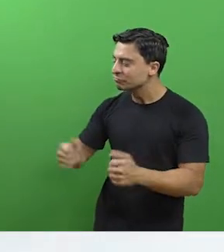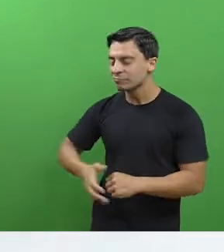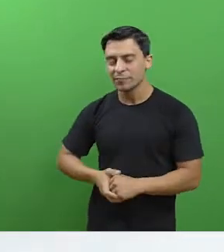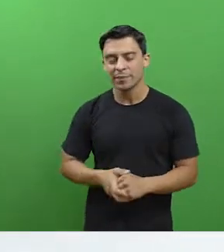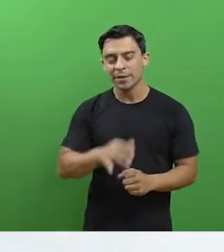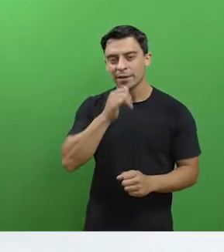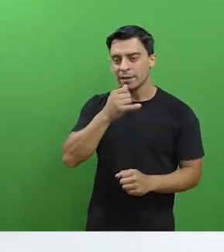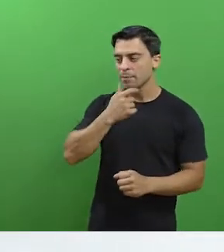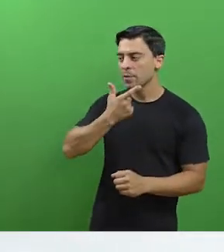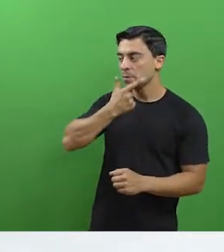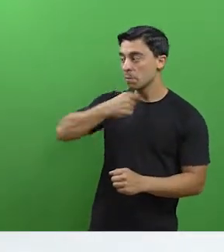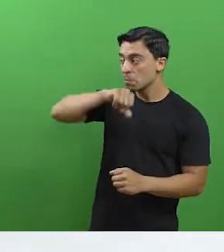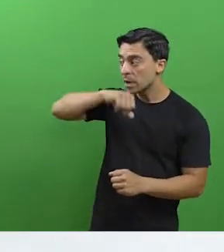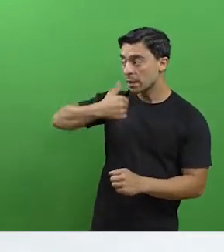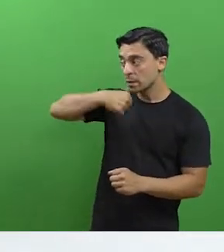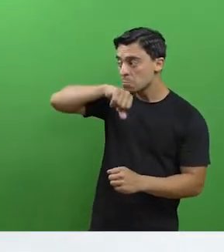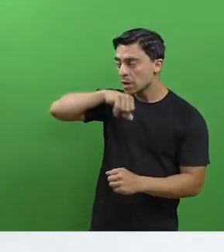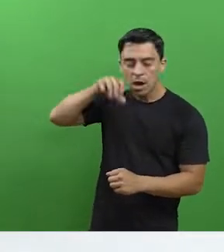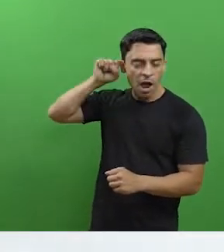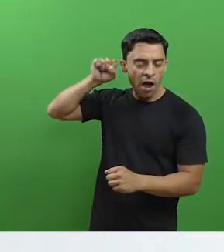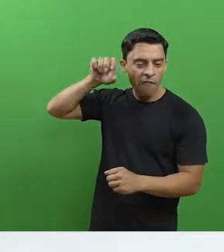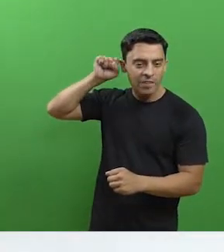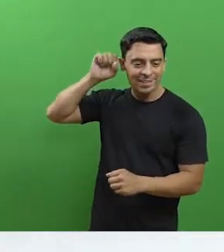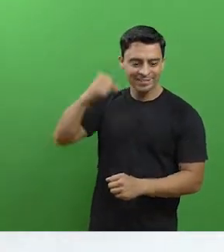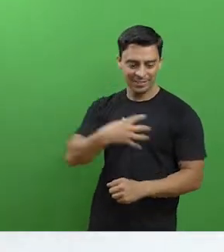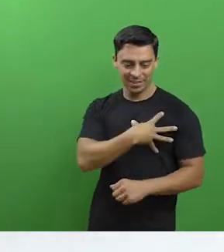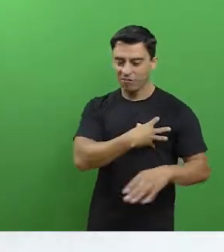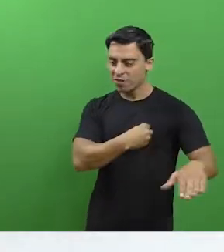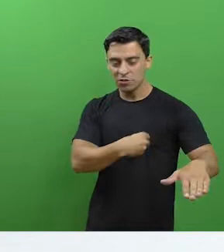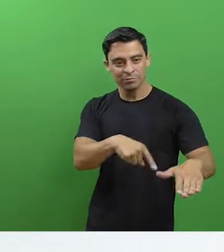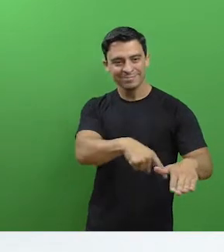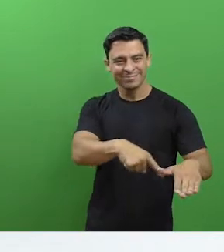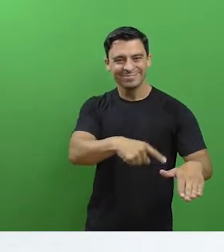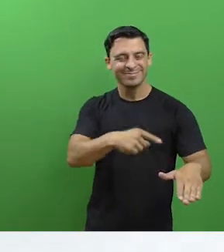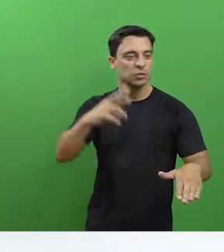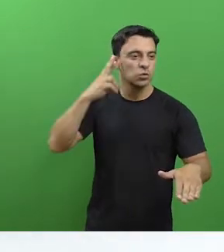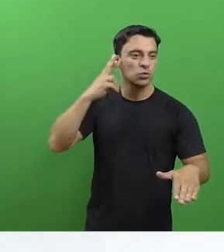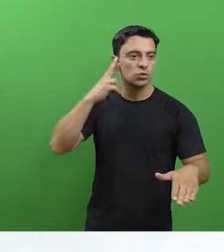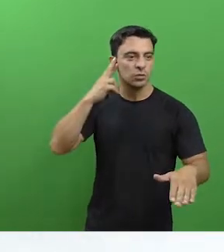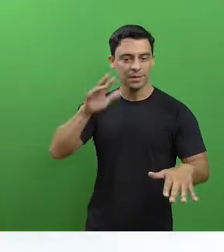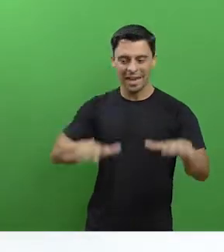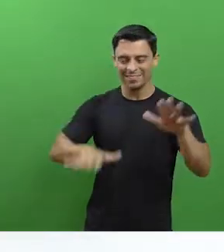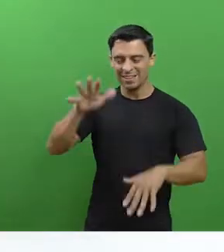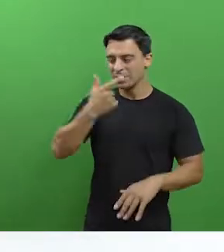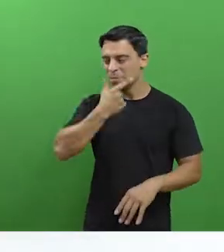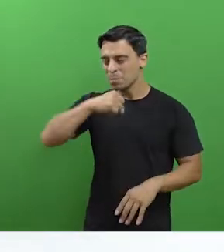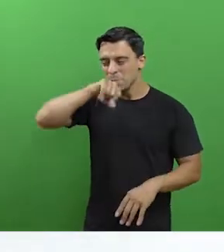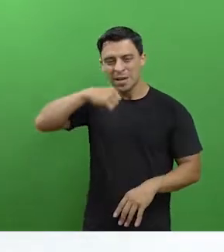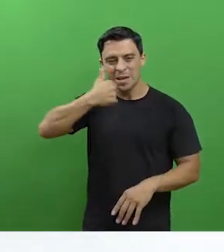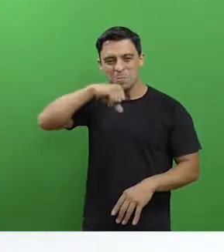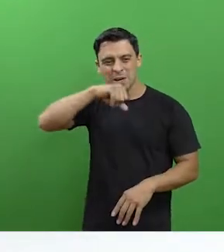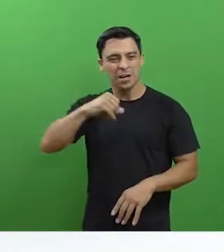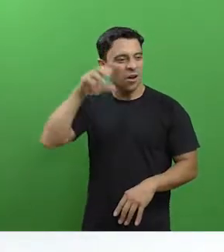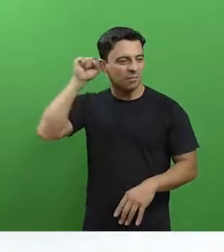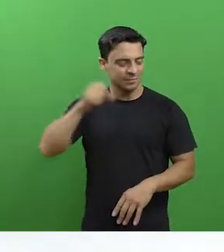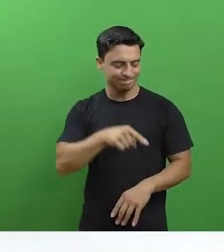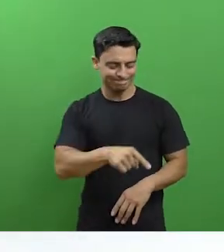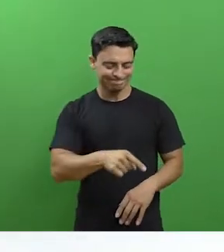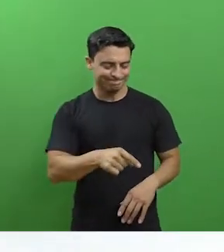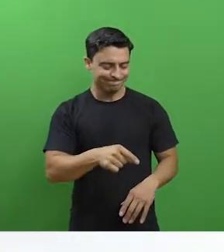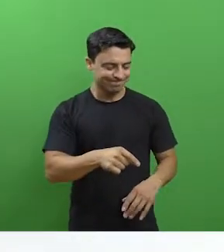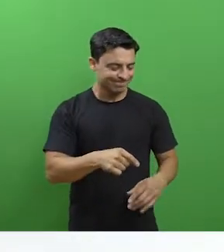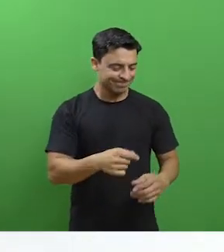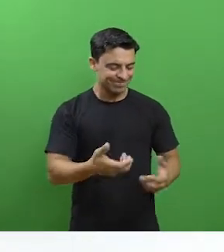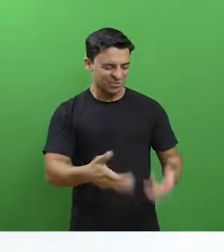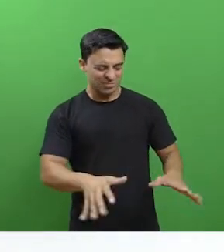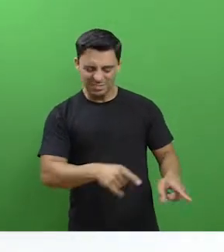mães ouvintes e o filho surdo. E daí, às vezes, pode acontecer de os pais terem uma resistência, de não querer que o seu filho aprenda a língua de sinais, porque quer que o